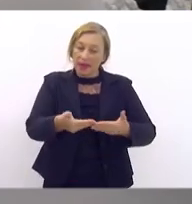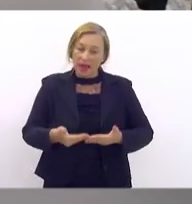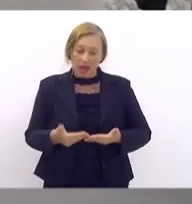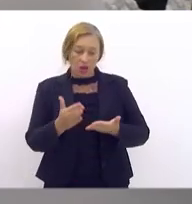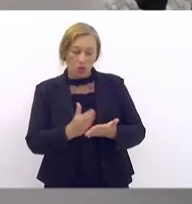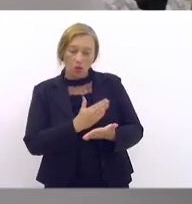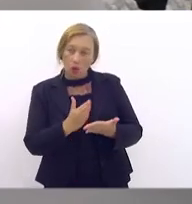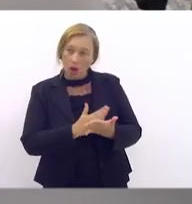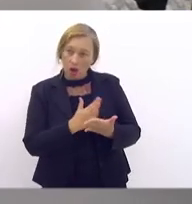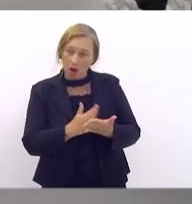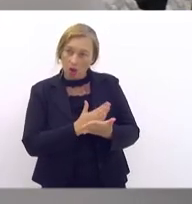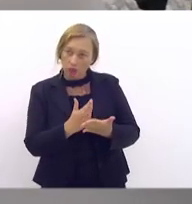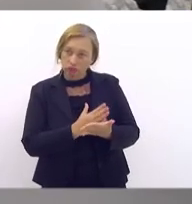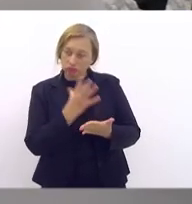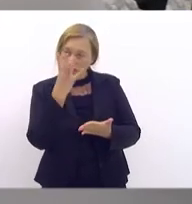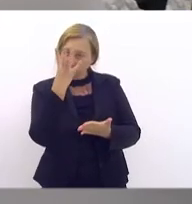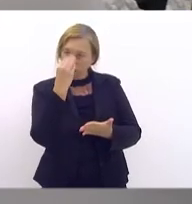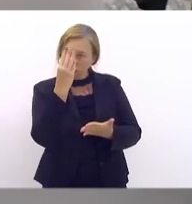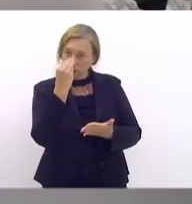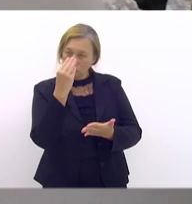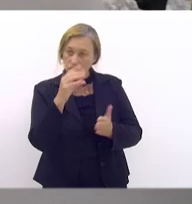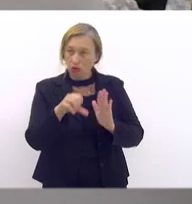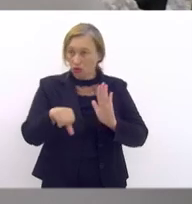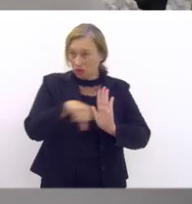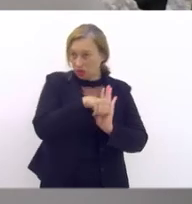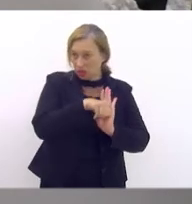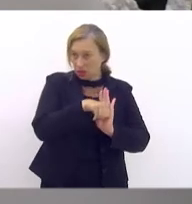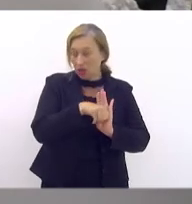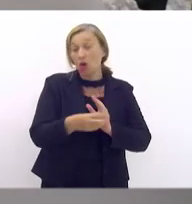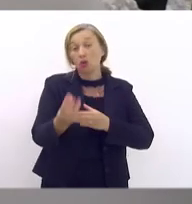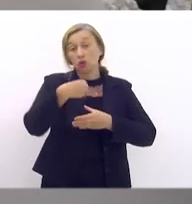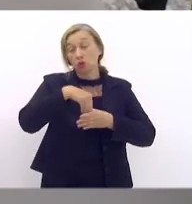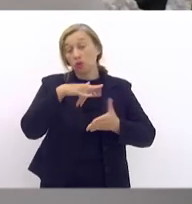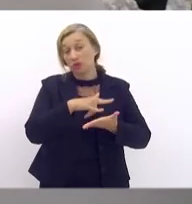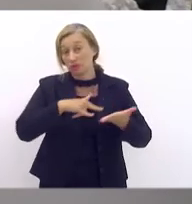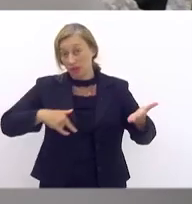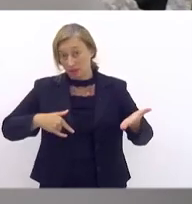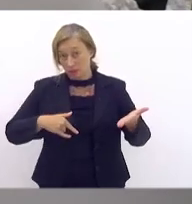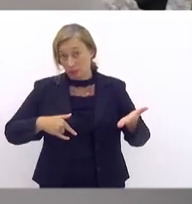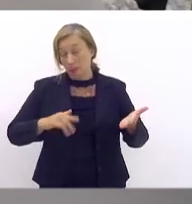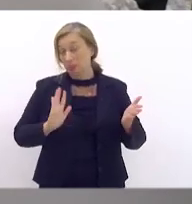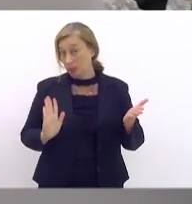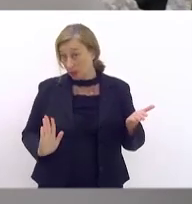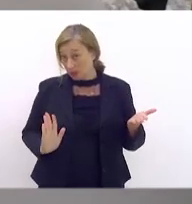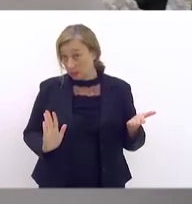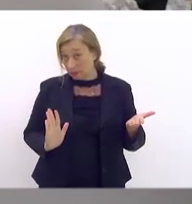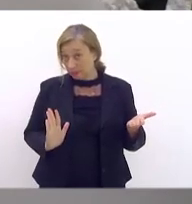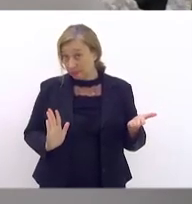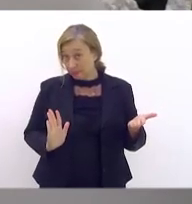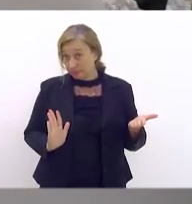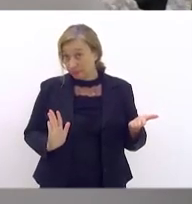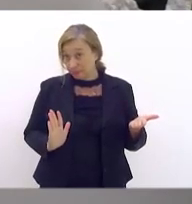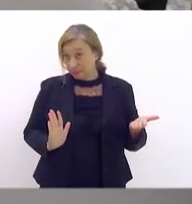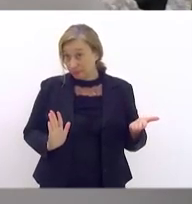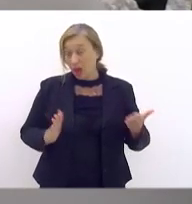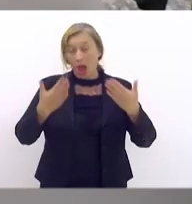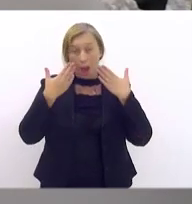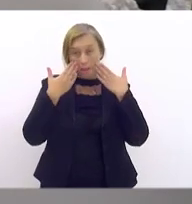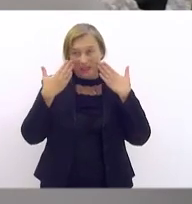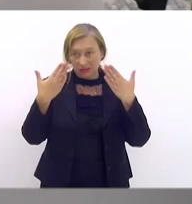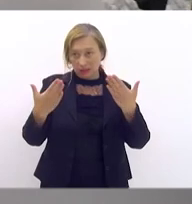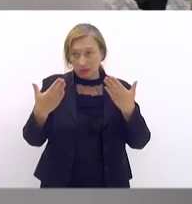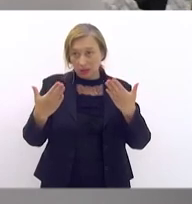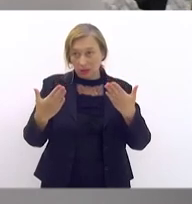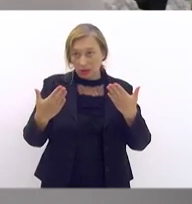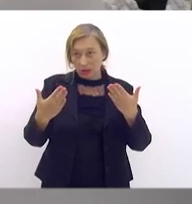que na verdade é um documento interno do setor de inteligência e e apresentar